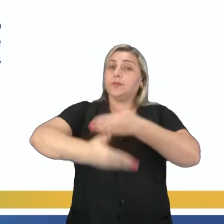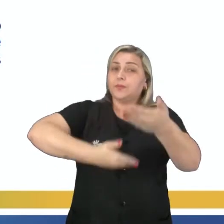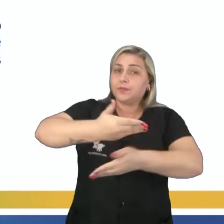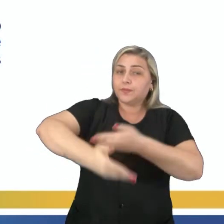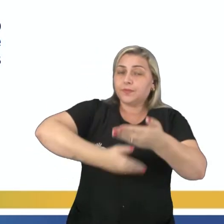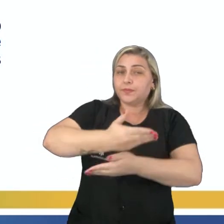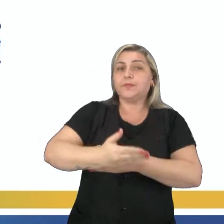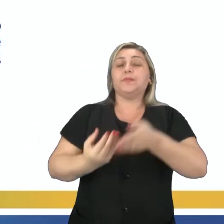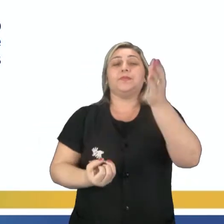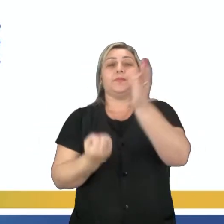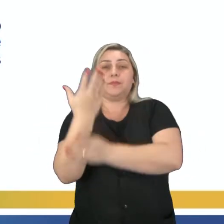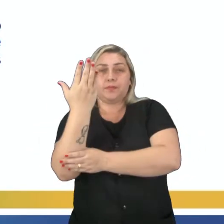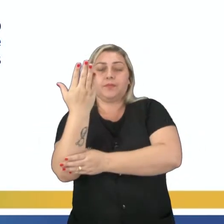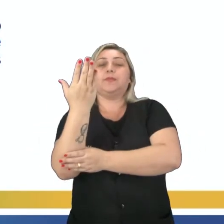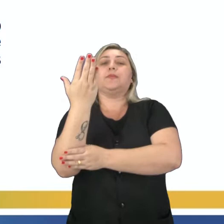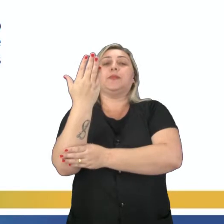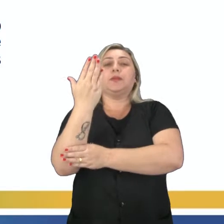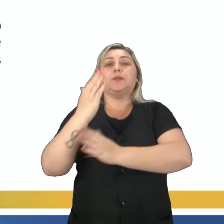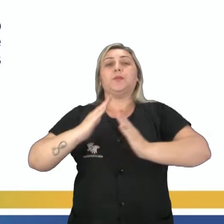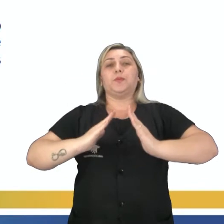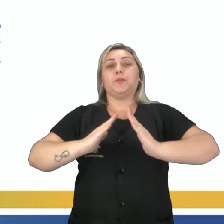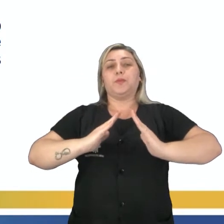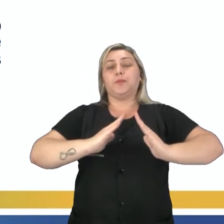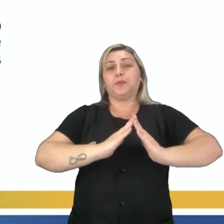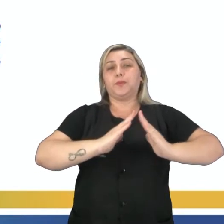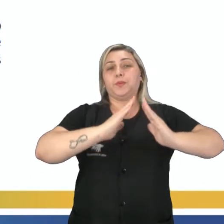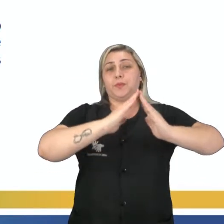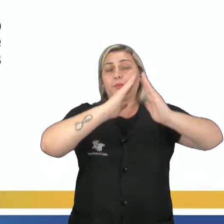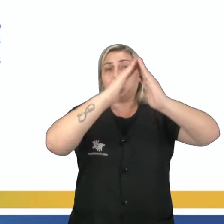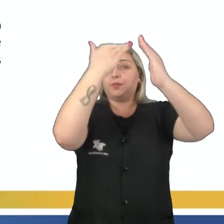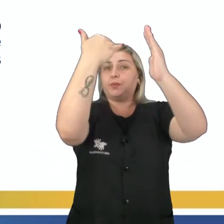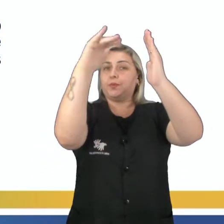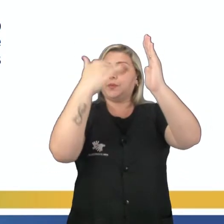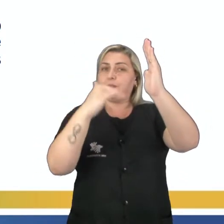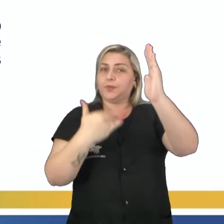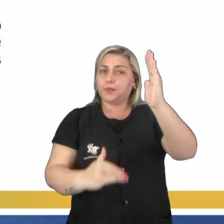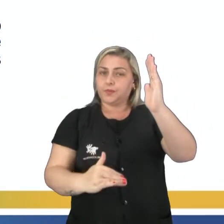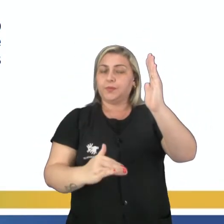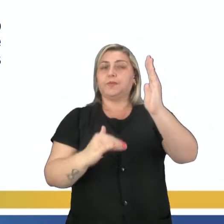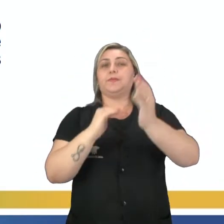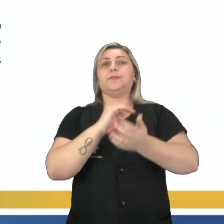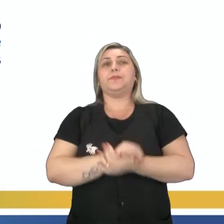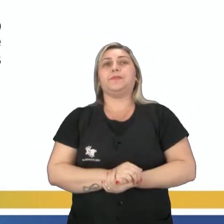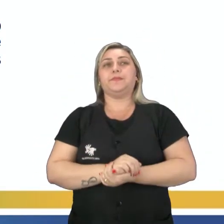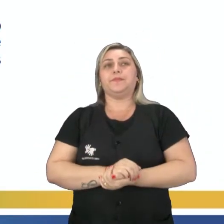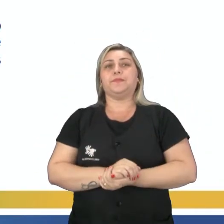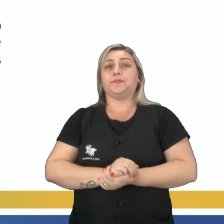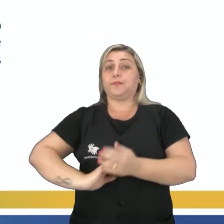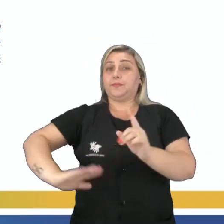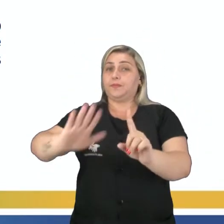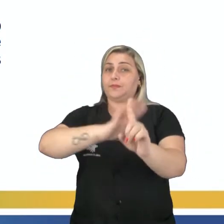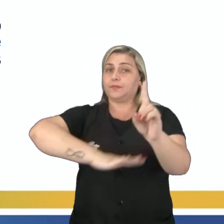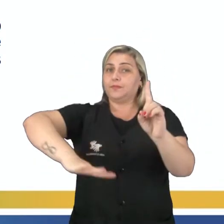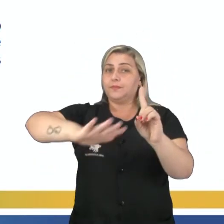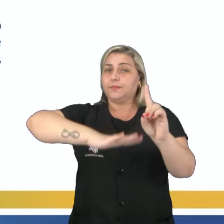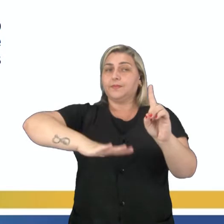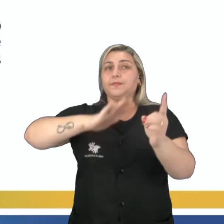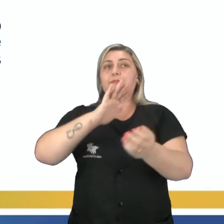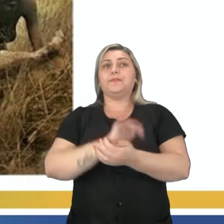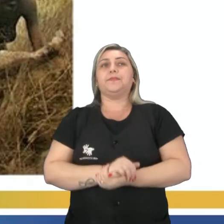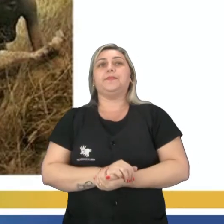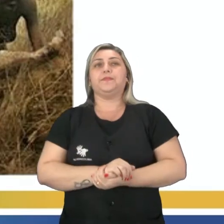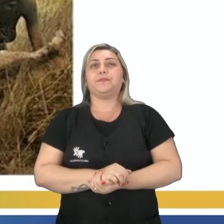interação, originando as hierarquias, O que são as hierarquias? As classes, as classes dominantes, as classes sociais.